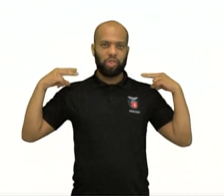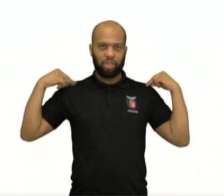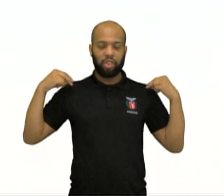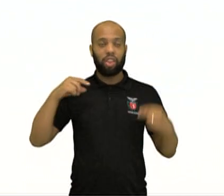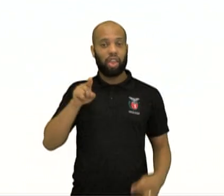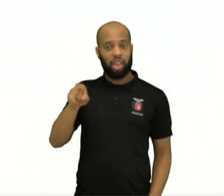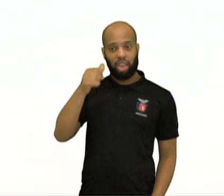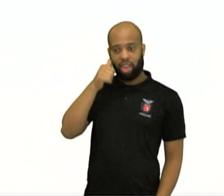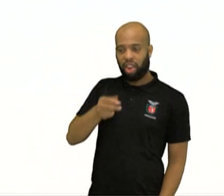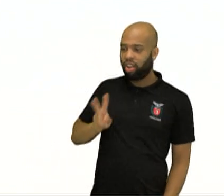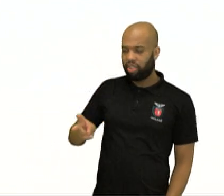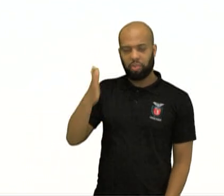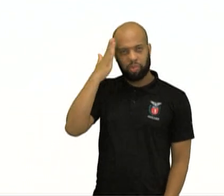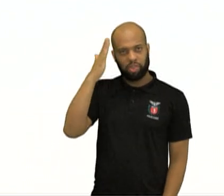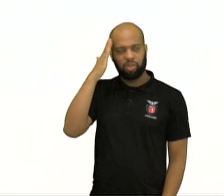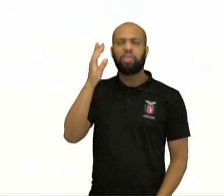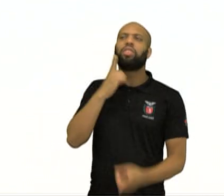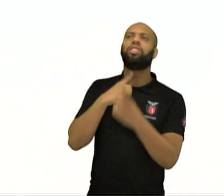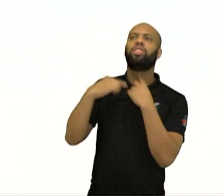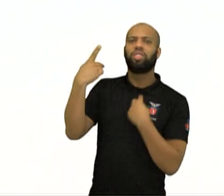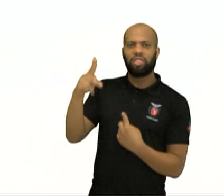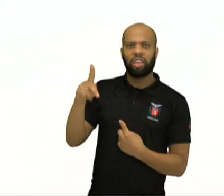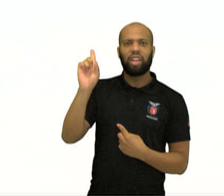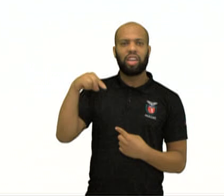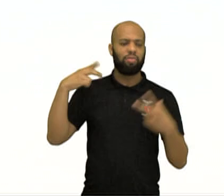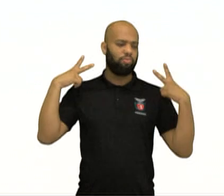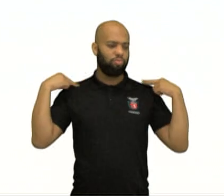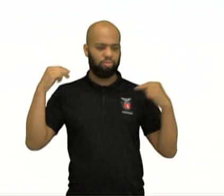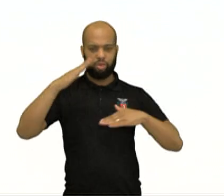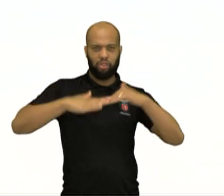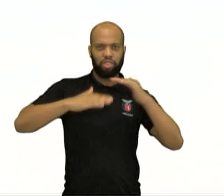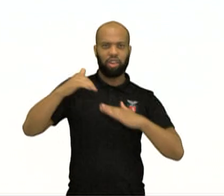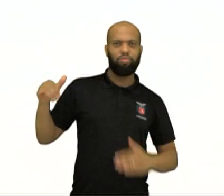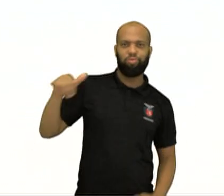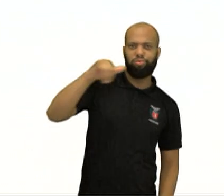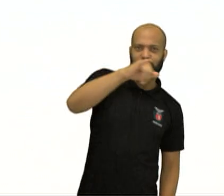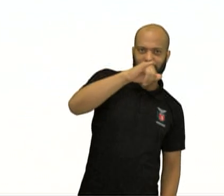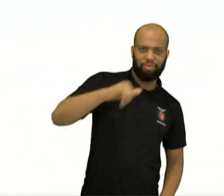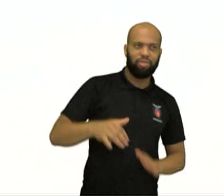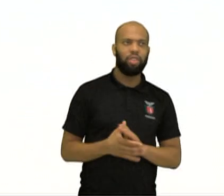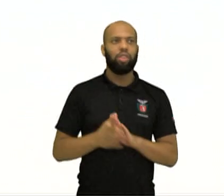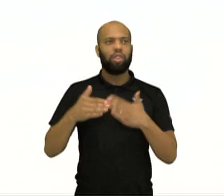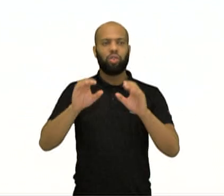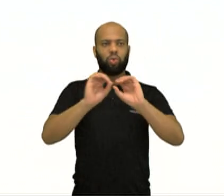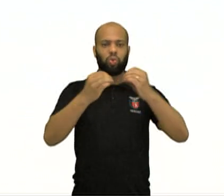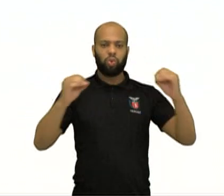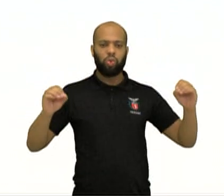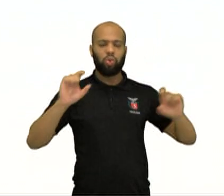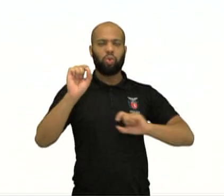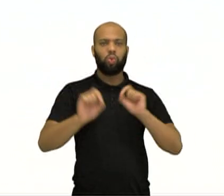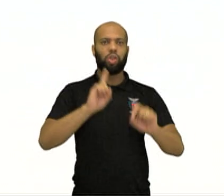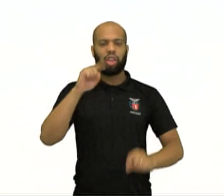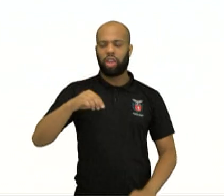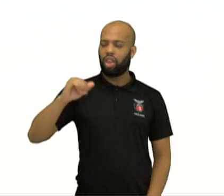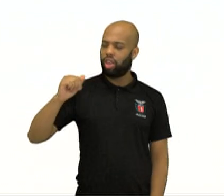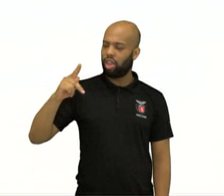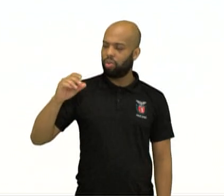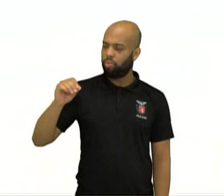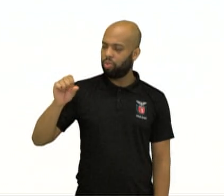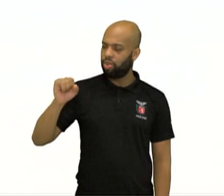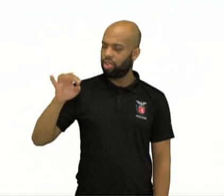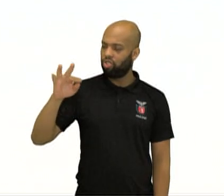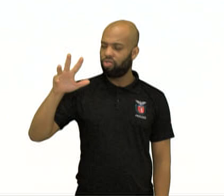sempre soube que o maior desejo dele era este, ser aviador. Então, essa oração, ó, é uma apositiva,